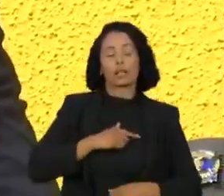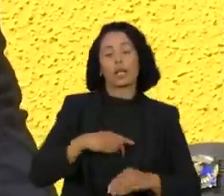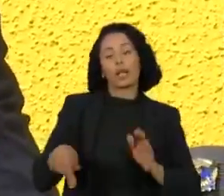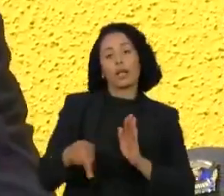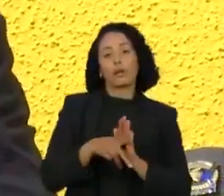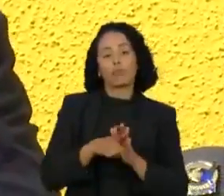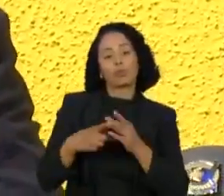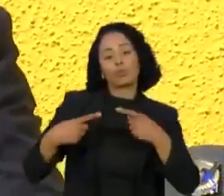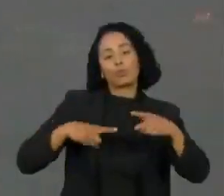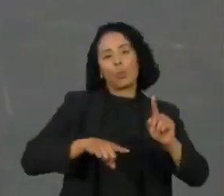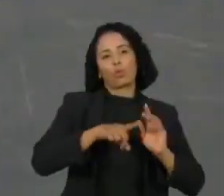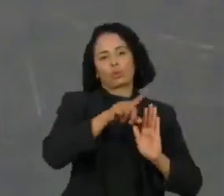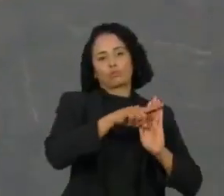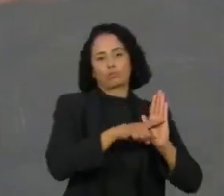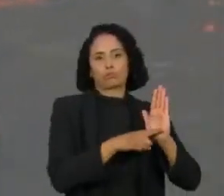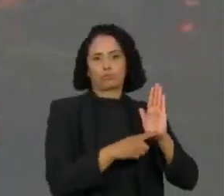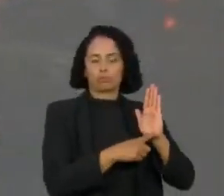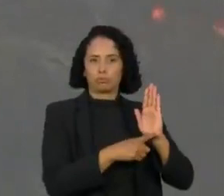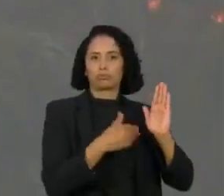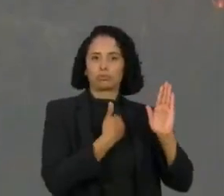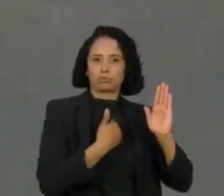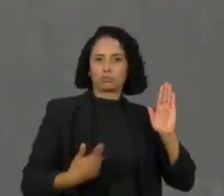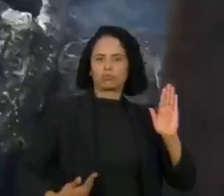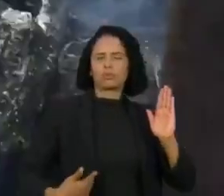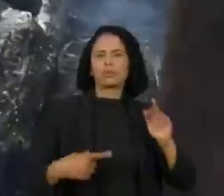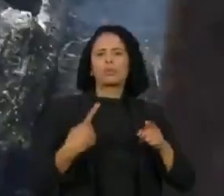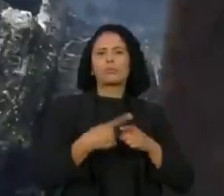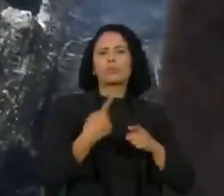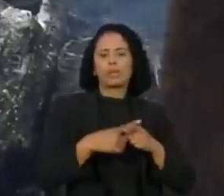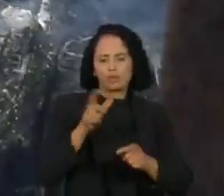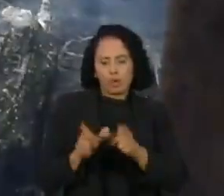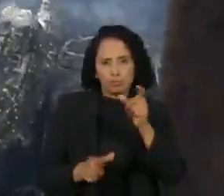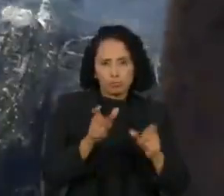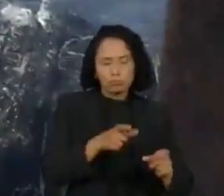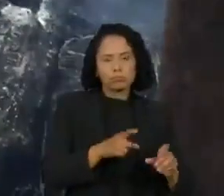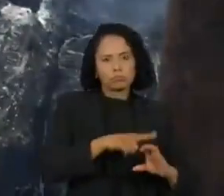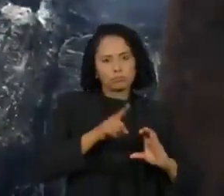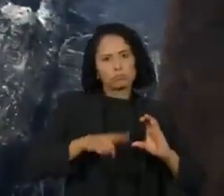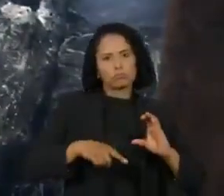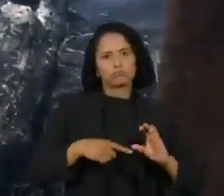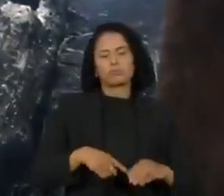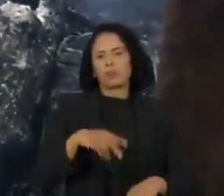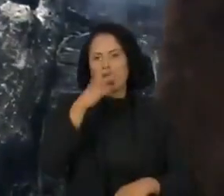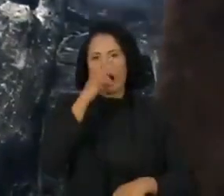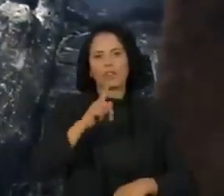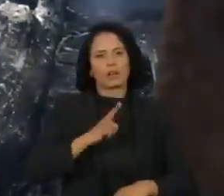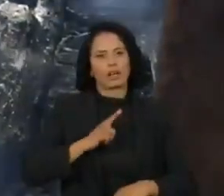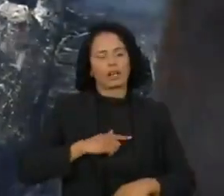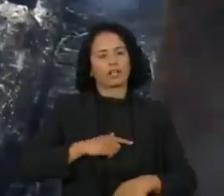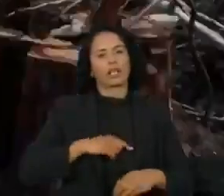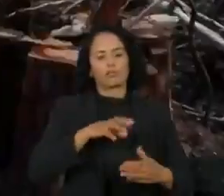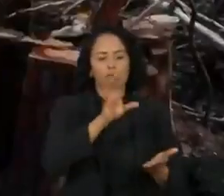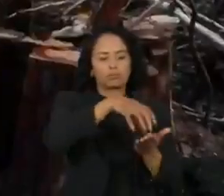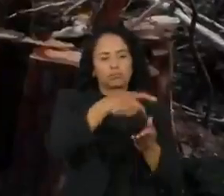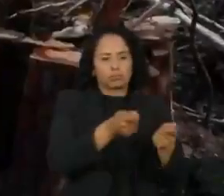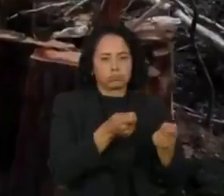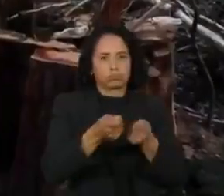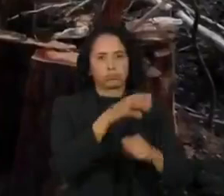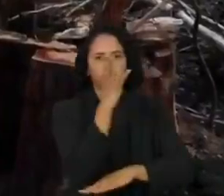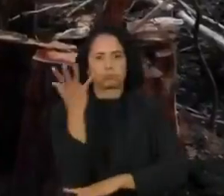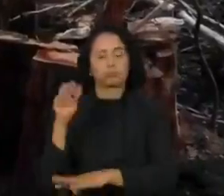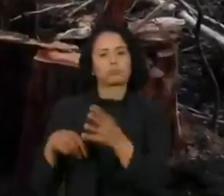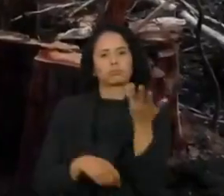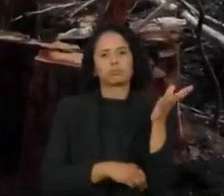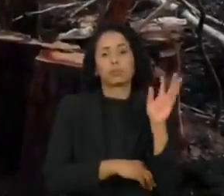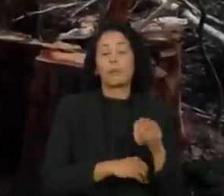ambiental do governo Bolsonaro, que, segundo ambientalistas, tem desmantelado órgãos de controle do meio ambiente e se